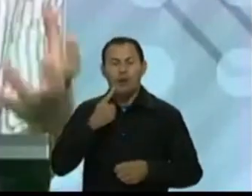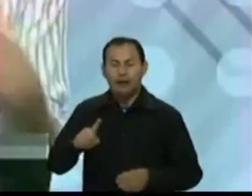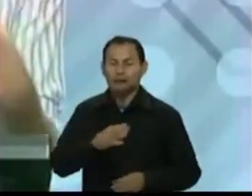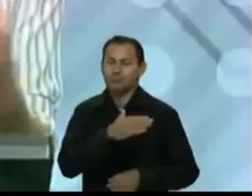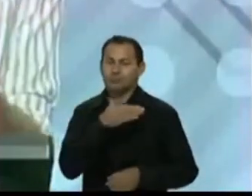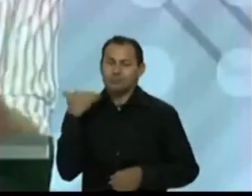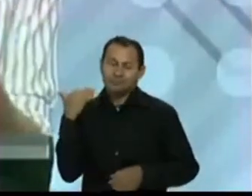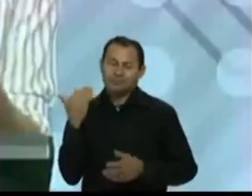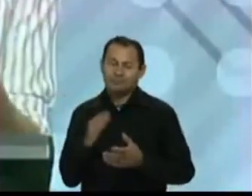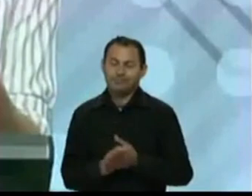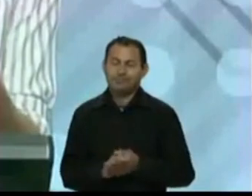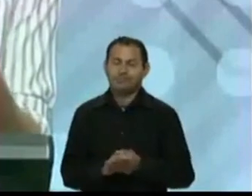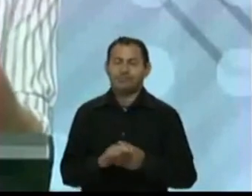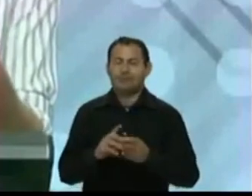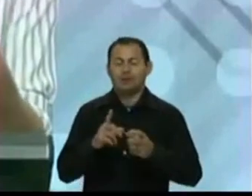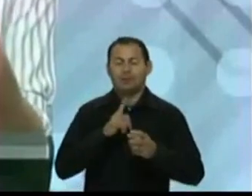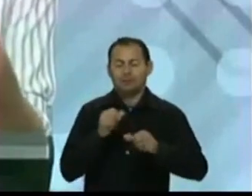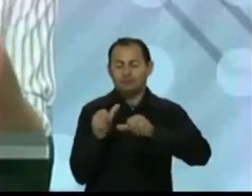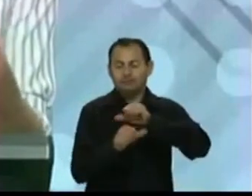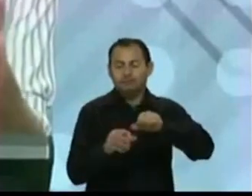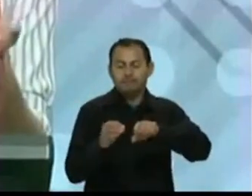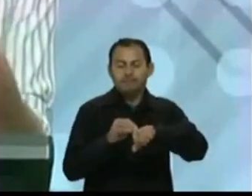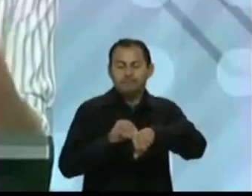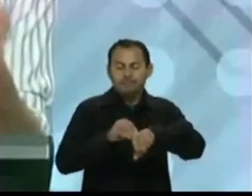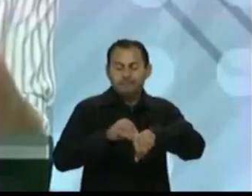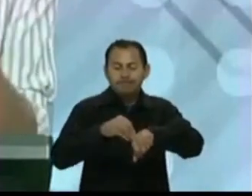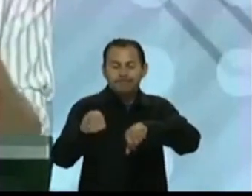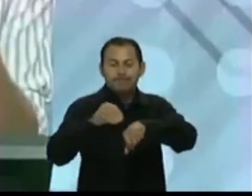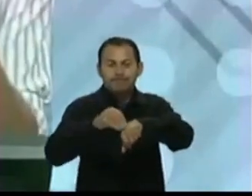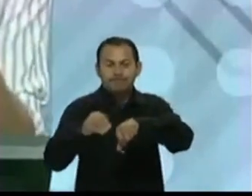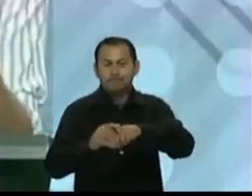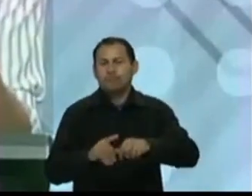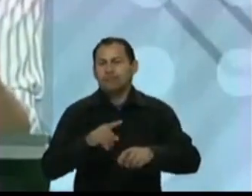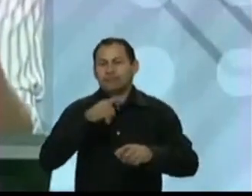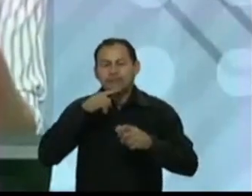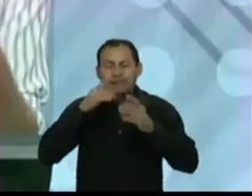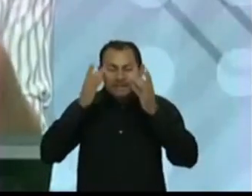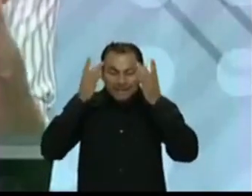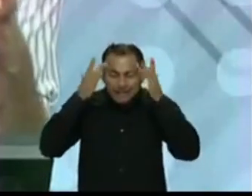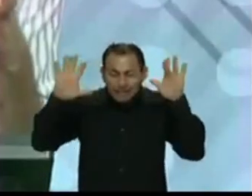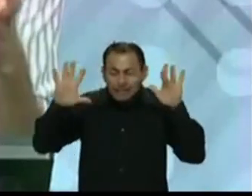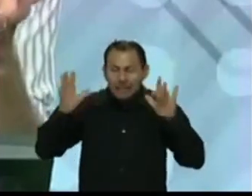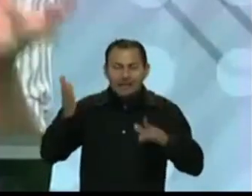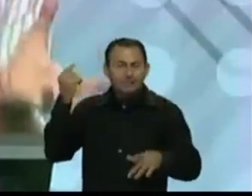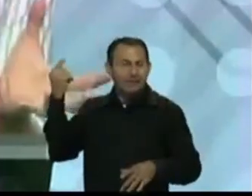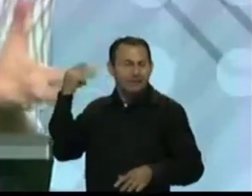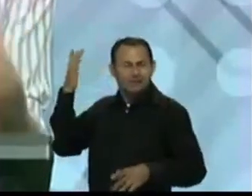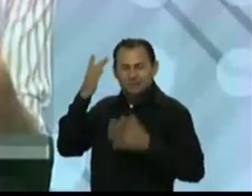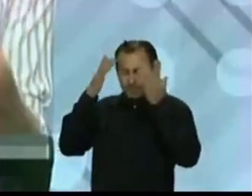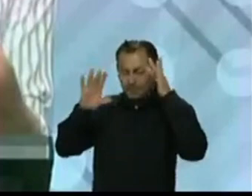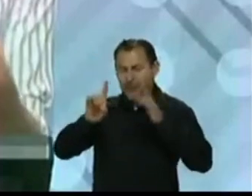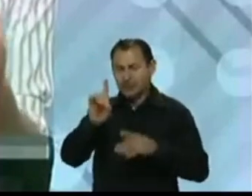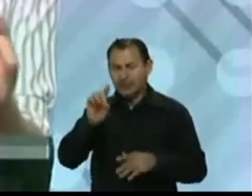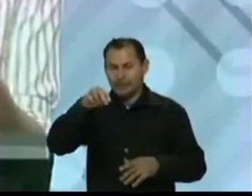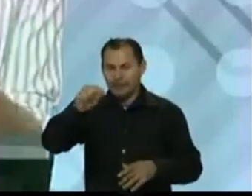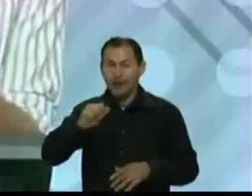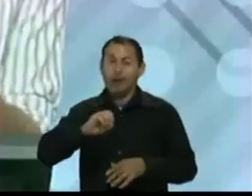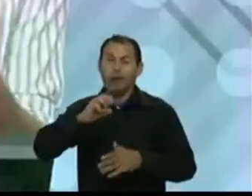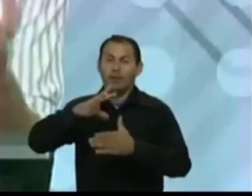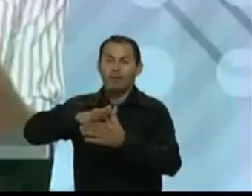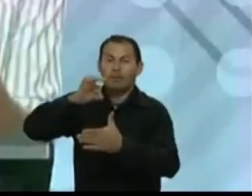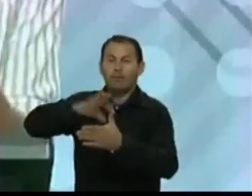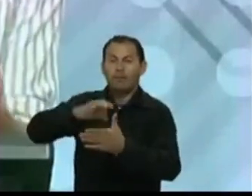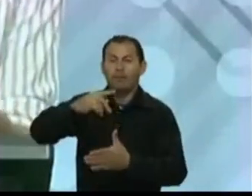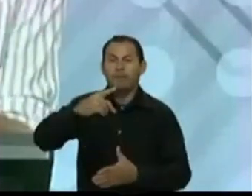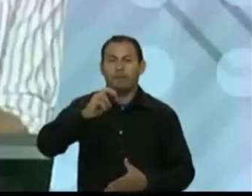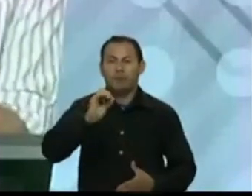uma transmissão entre uma coisa e outra. E aí ninguém também sabia direito o que era isso, se era o DNA, se era a proteína, qual foi,